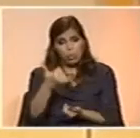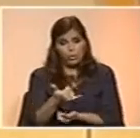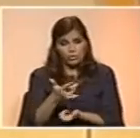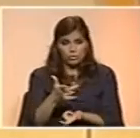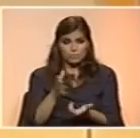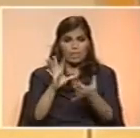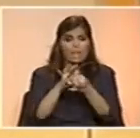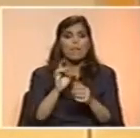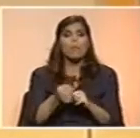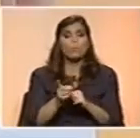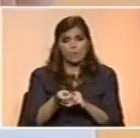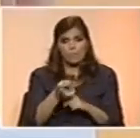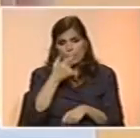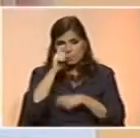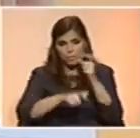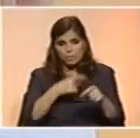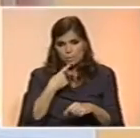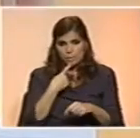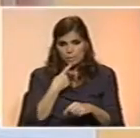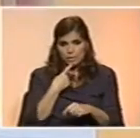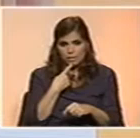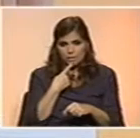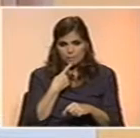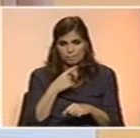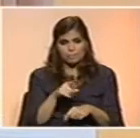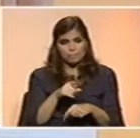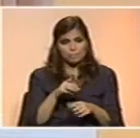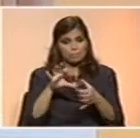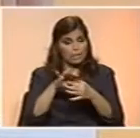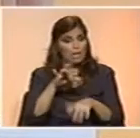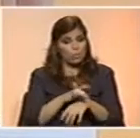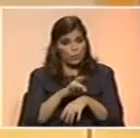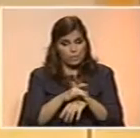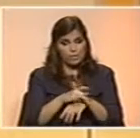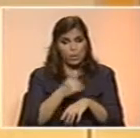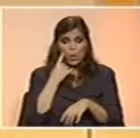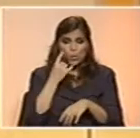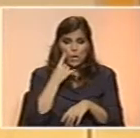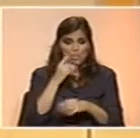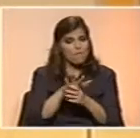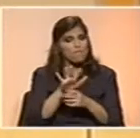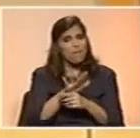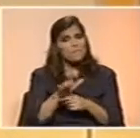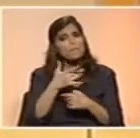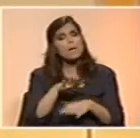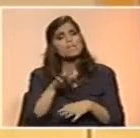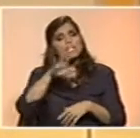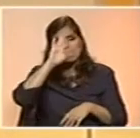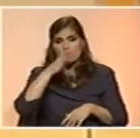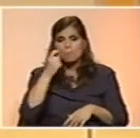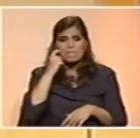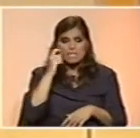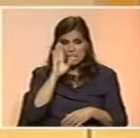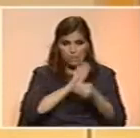relacionado é o quê? Para as pessoas perceberem? Em termos epidemiológicos, também embora já se conheçam mecanismos, mas em termos epidemiológicos sabemos que quem faz